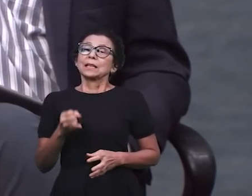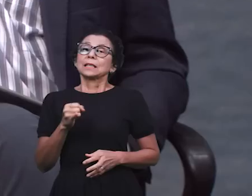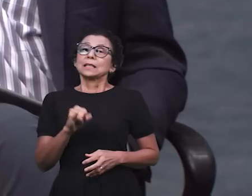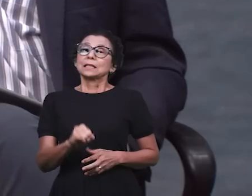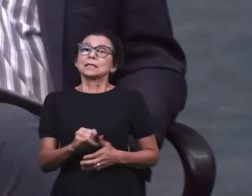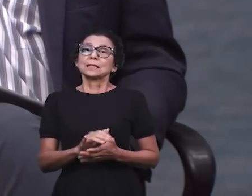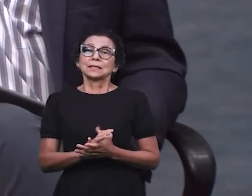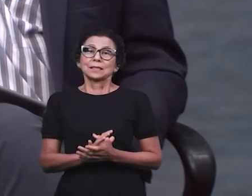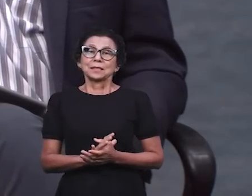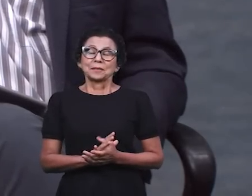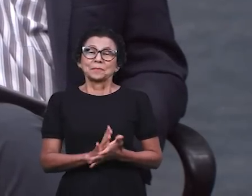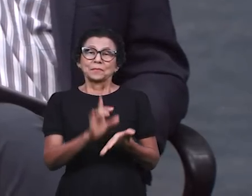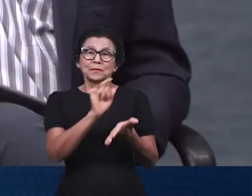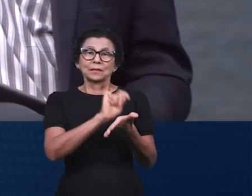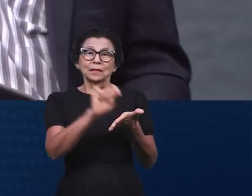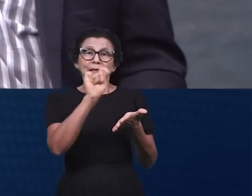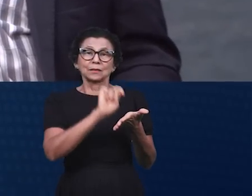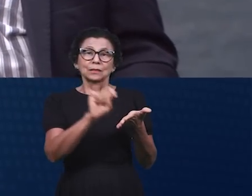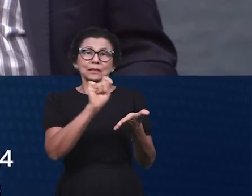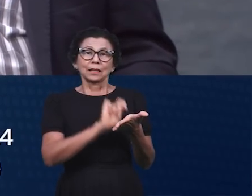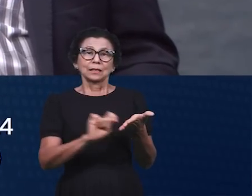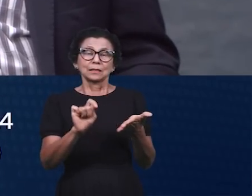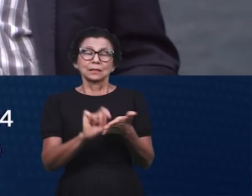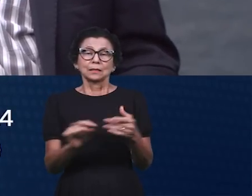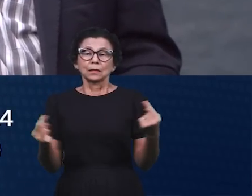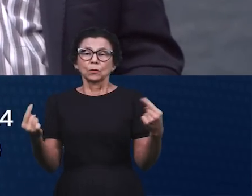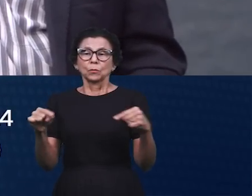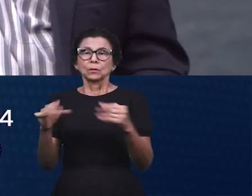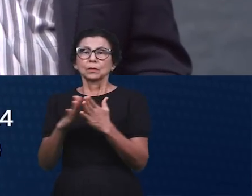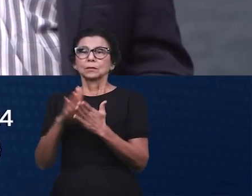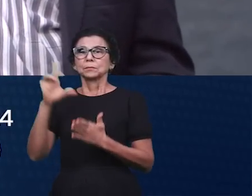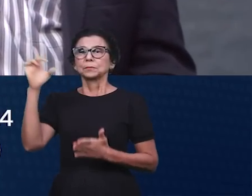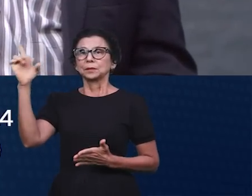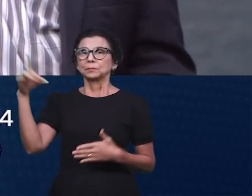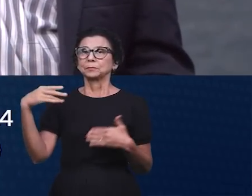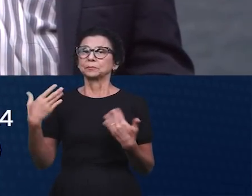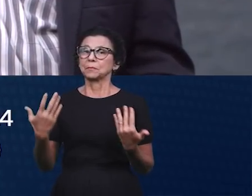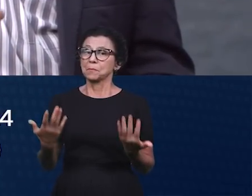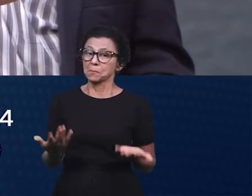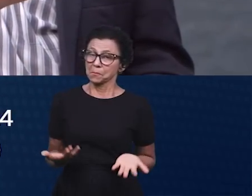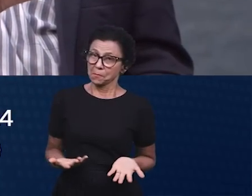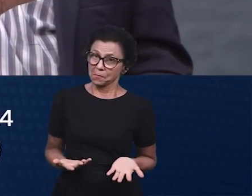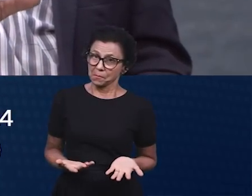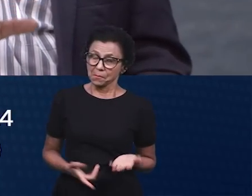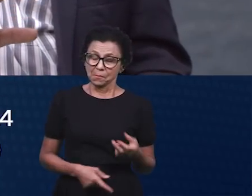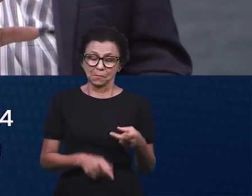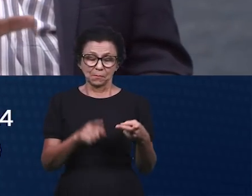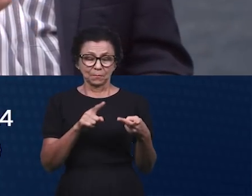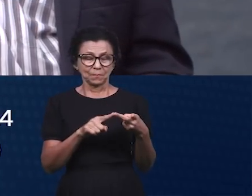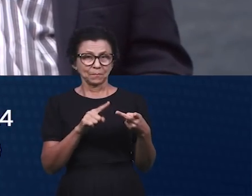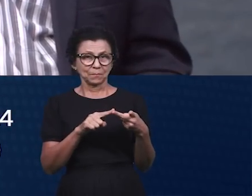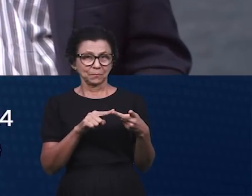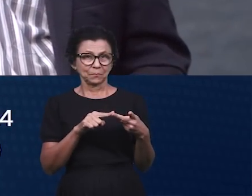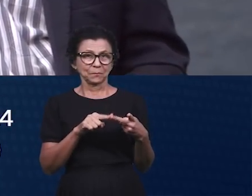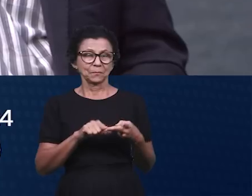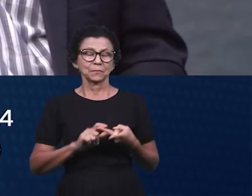contrária àquilo que é bíblico, para usar a sua expressão. Então esse é um aspecto. Vou colocar um segundo